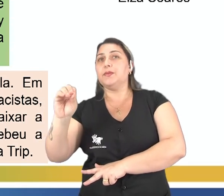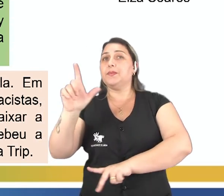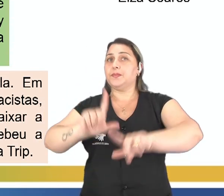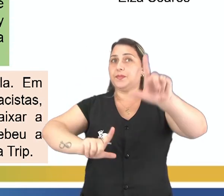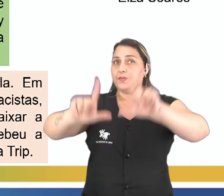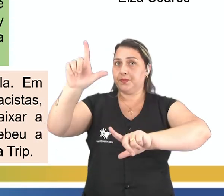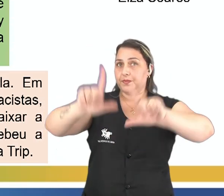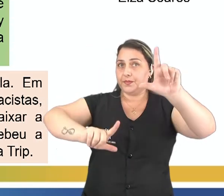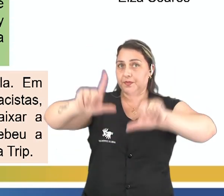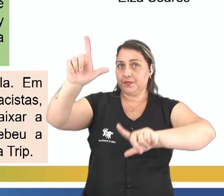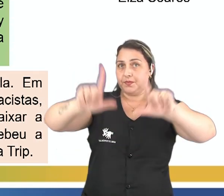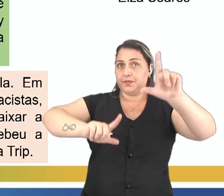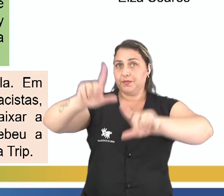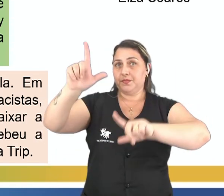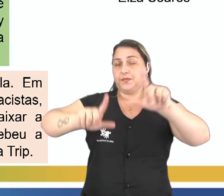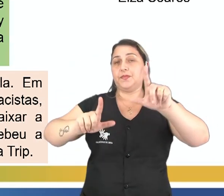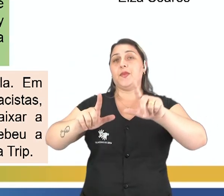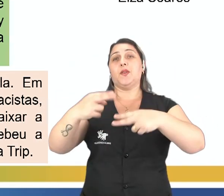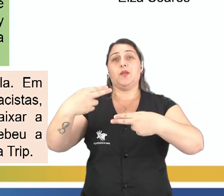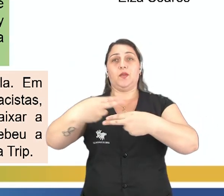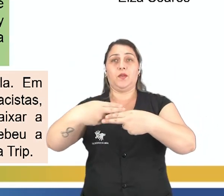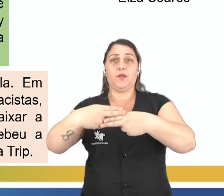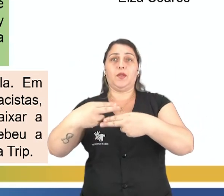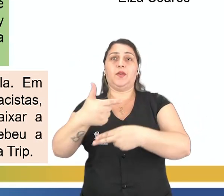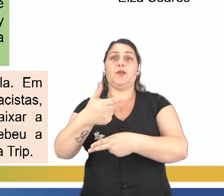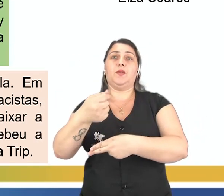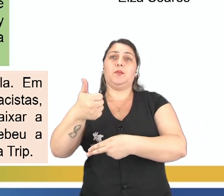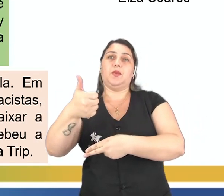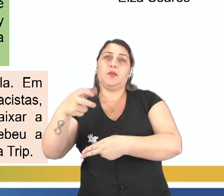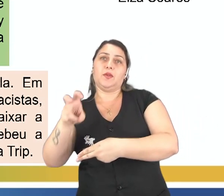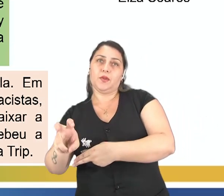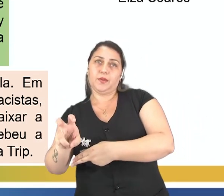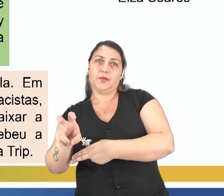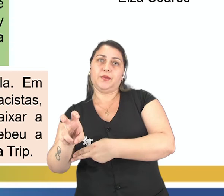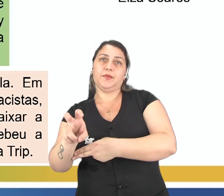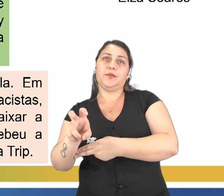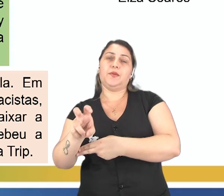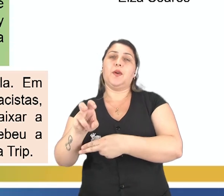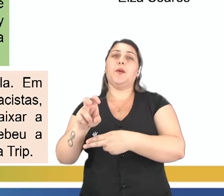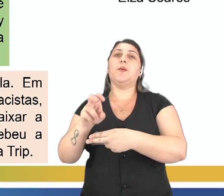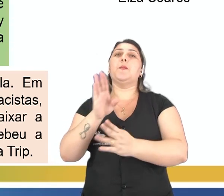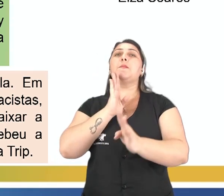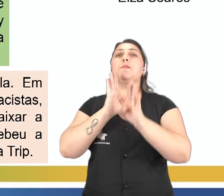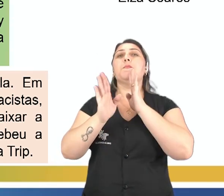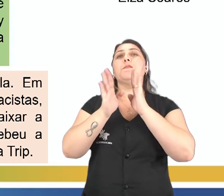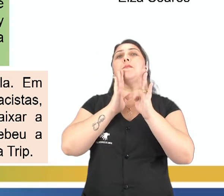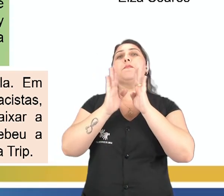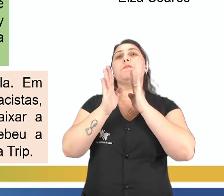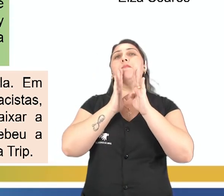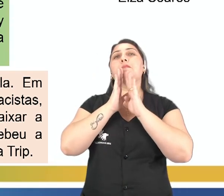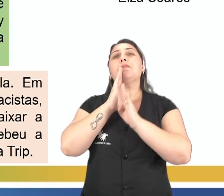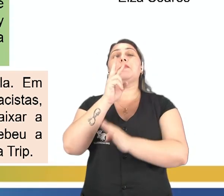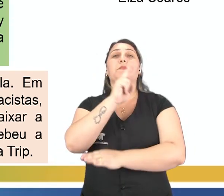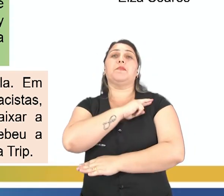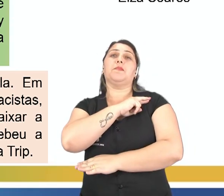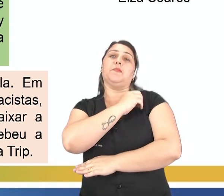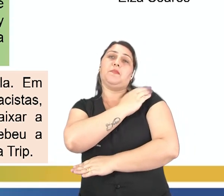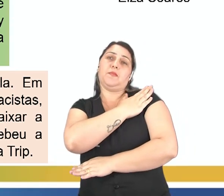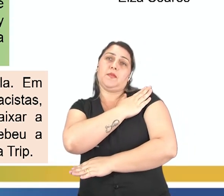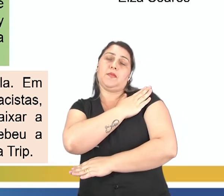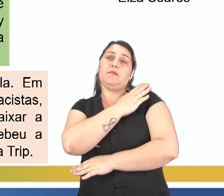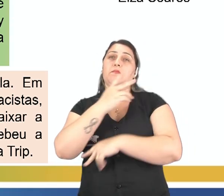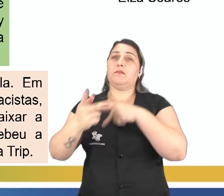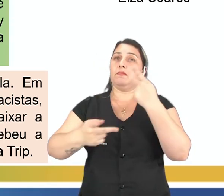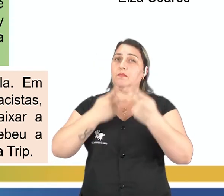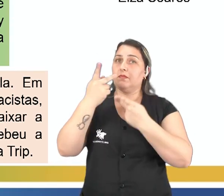como protagonista de telenovela. Em 2015, sua página no Facebook foi alvo de comentários racistas e ela